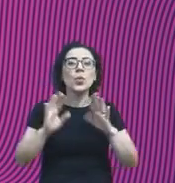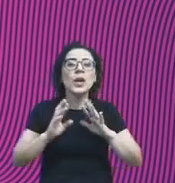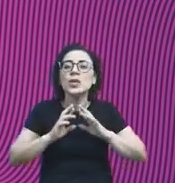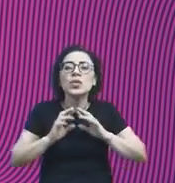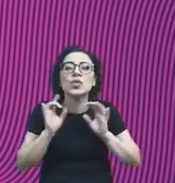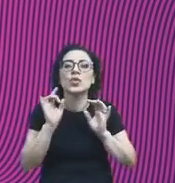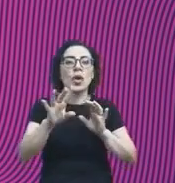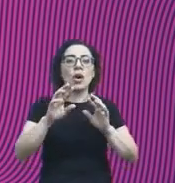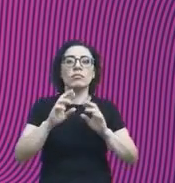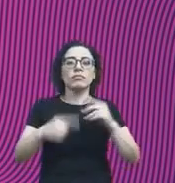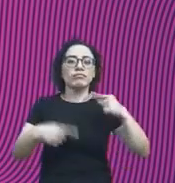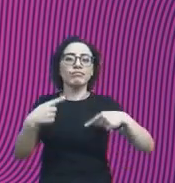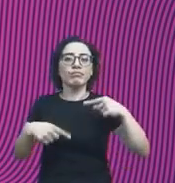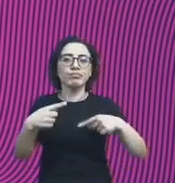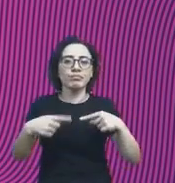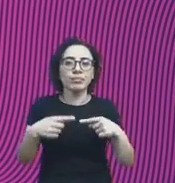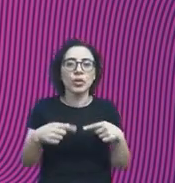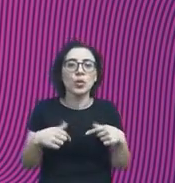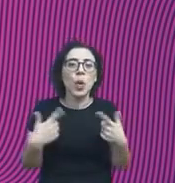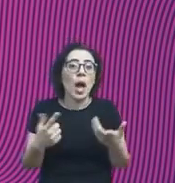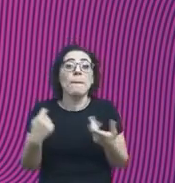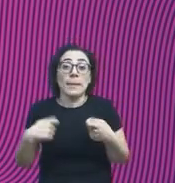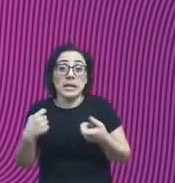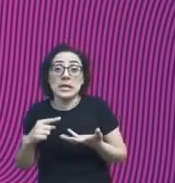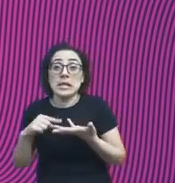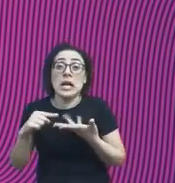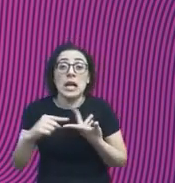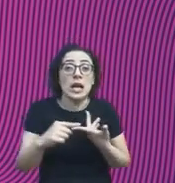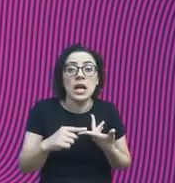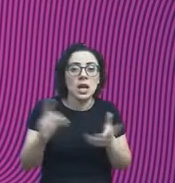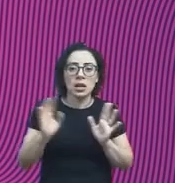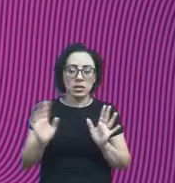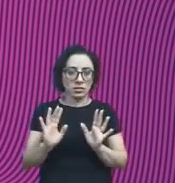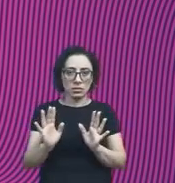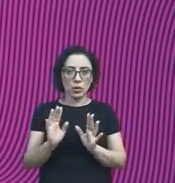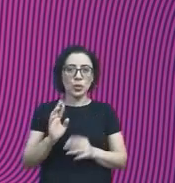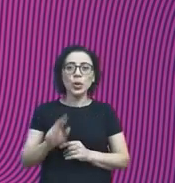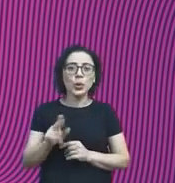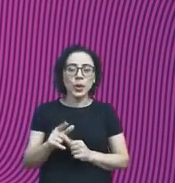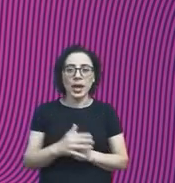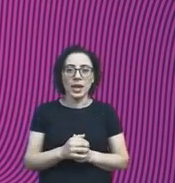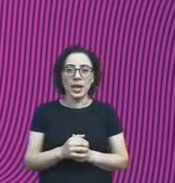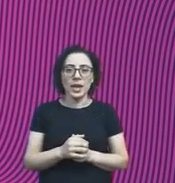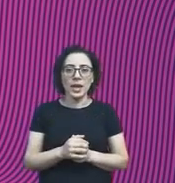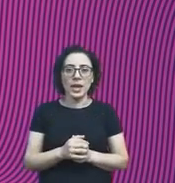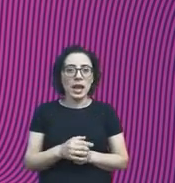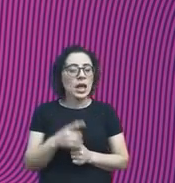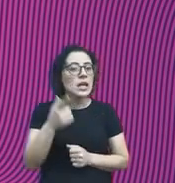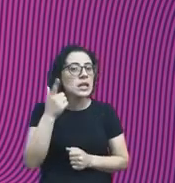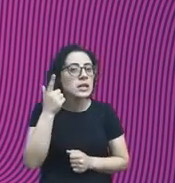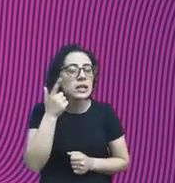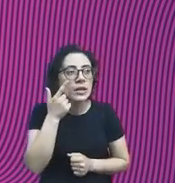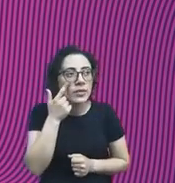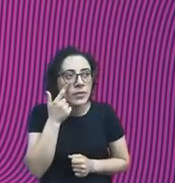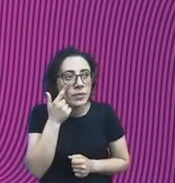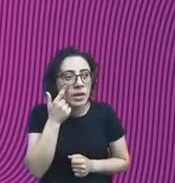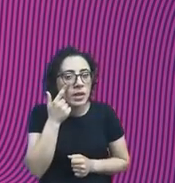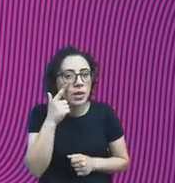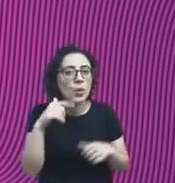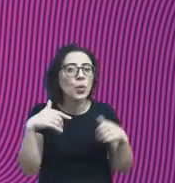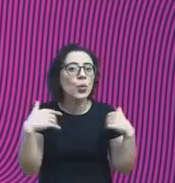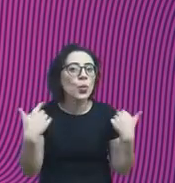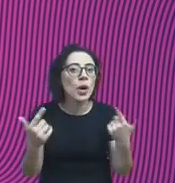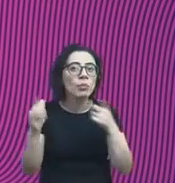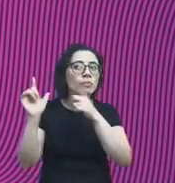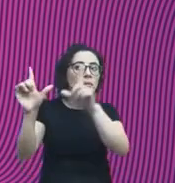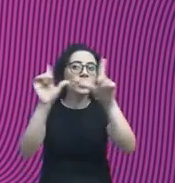ir, mas sim ver se a gente coloca as sinalizações na estrada, pelo menos